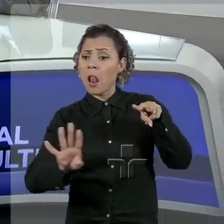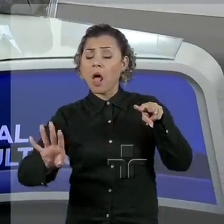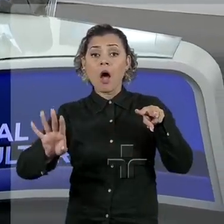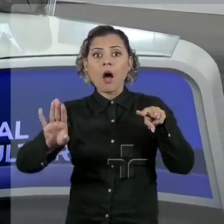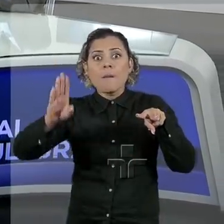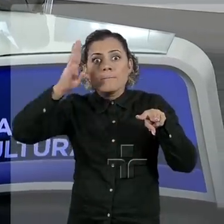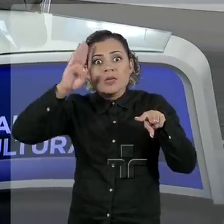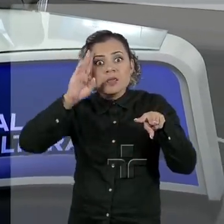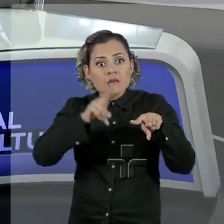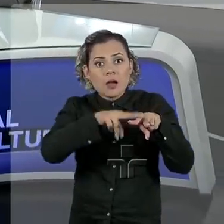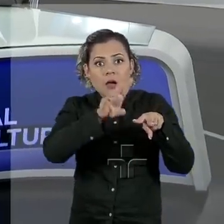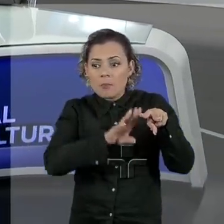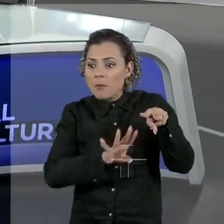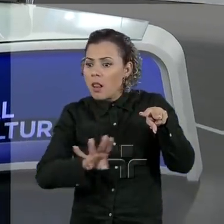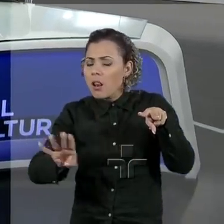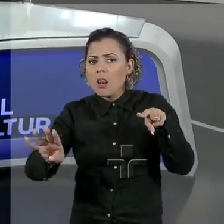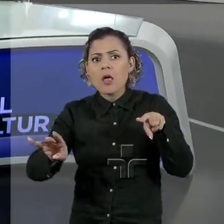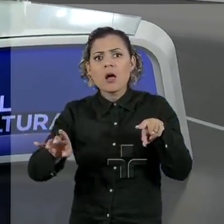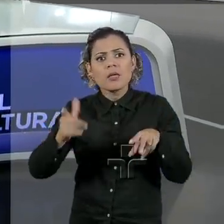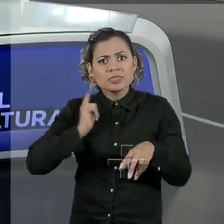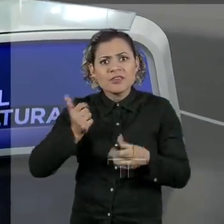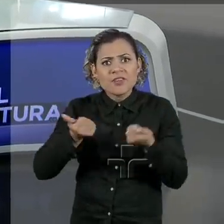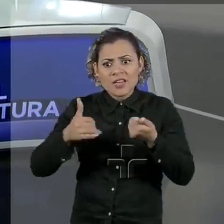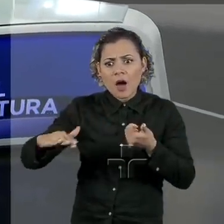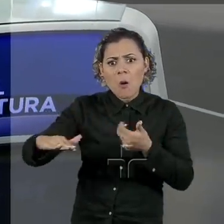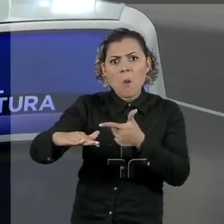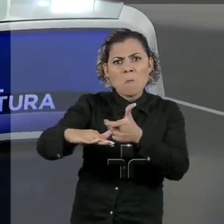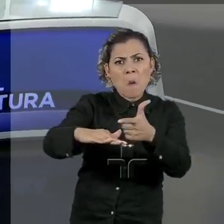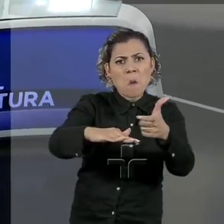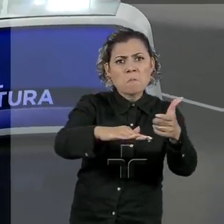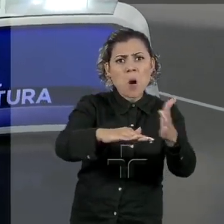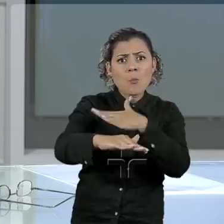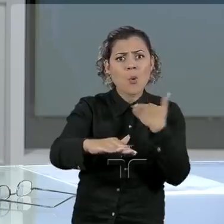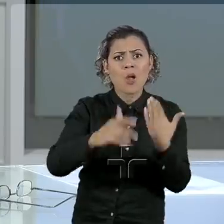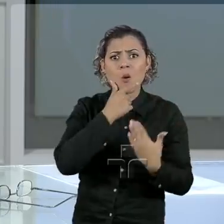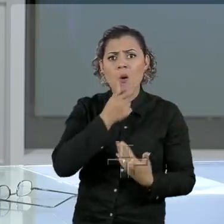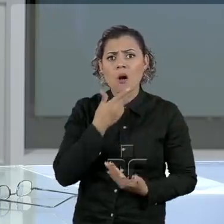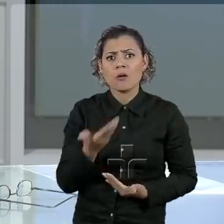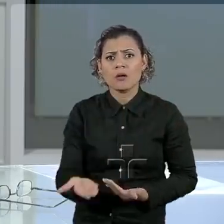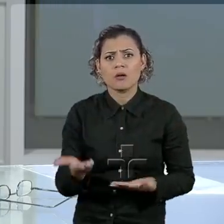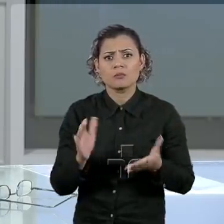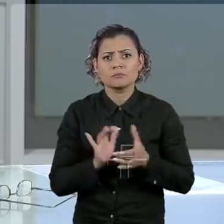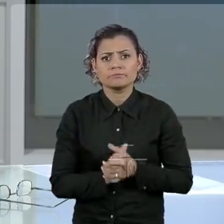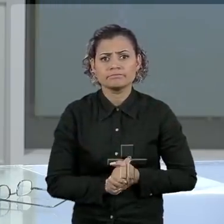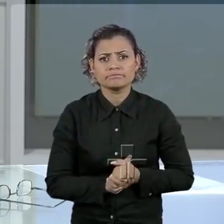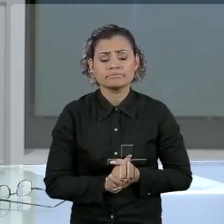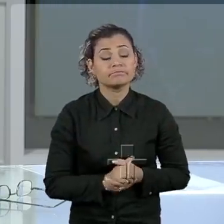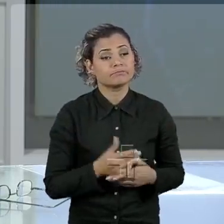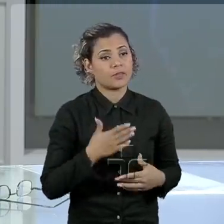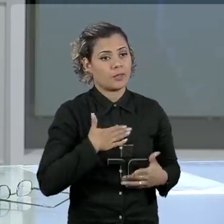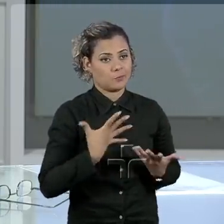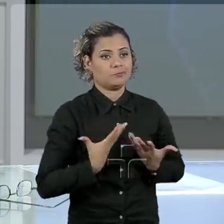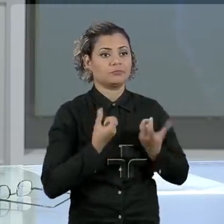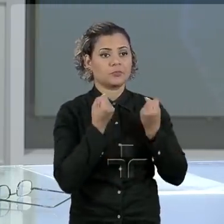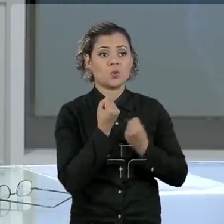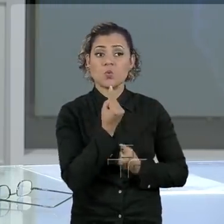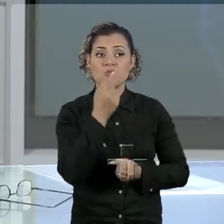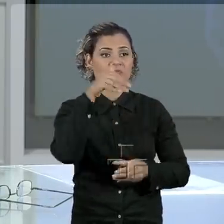músico Evaldo, que levou 80 tiros naquele carro no Rio de Janeiro. Olha, eu me surpreendi. Teve um voto